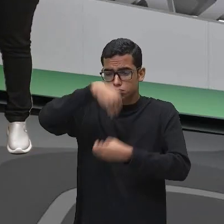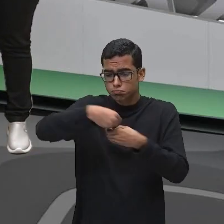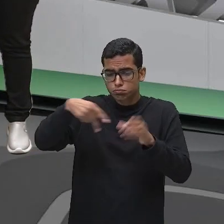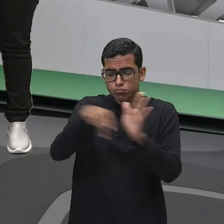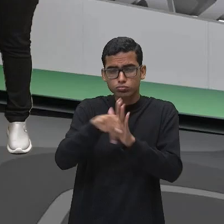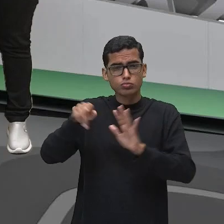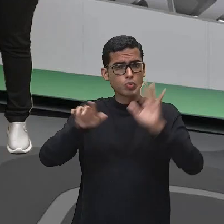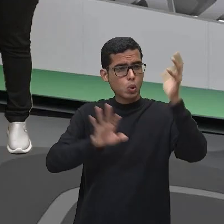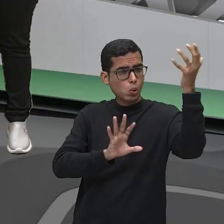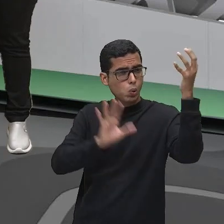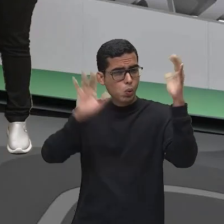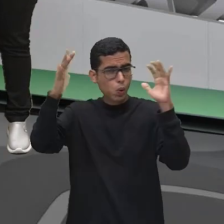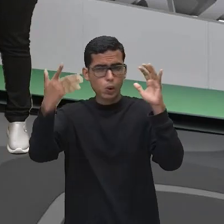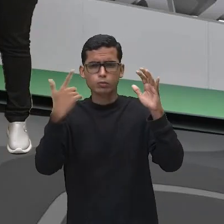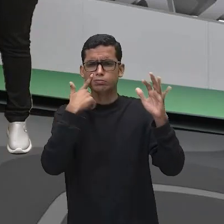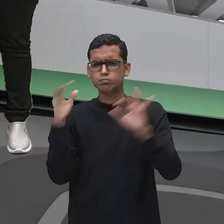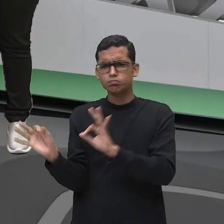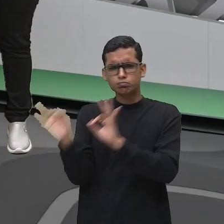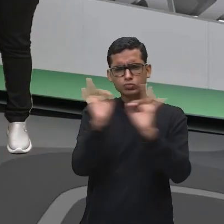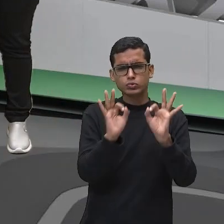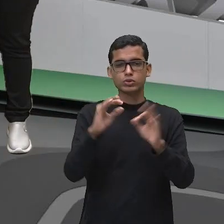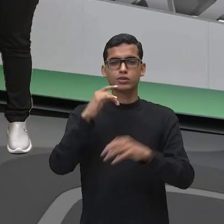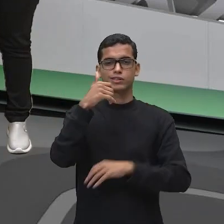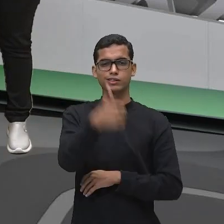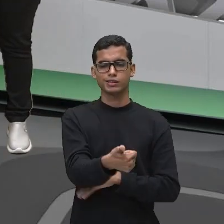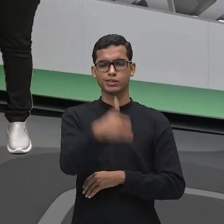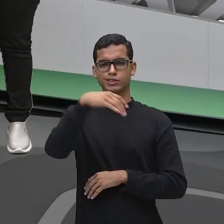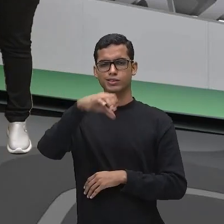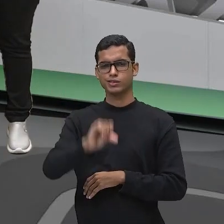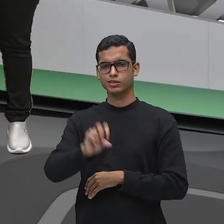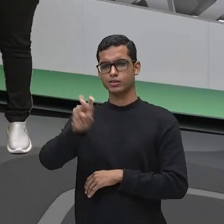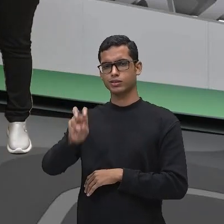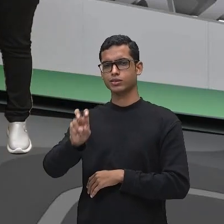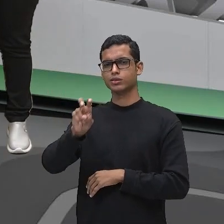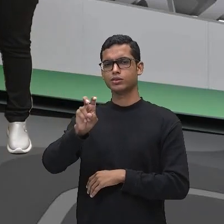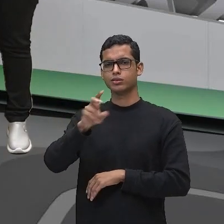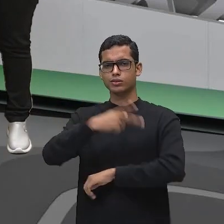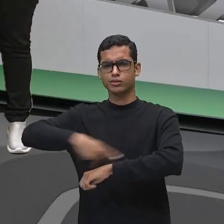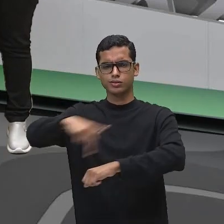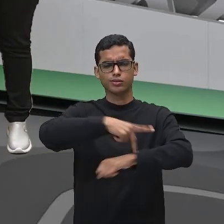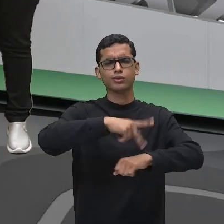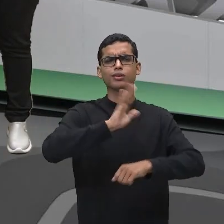gente, né? Esses 195 países também já estão vendo